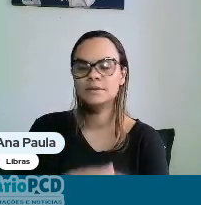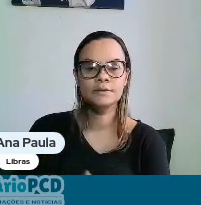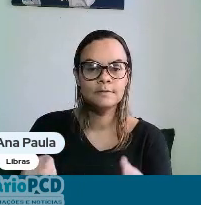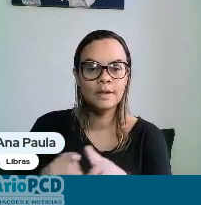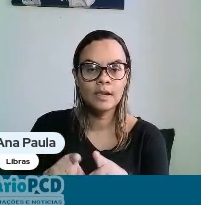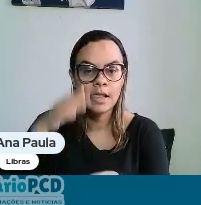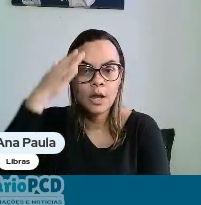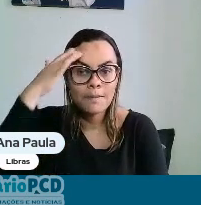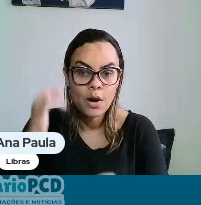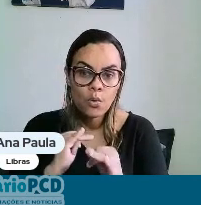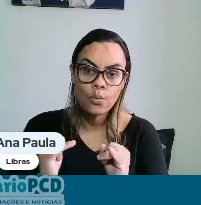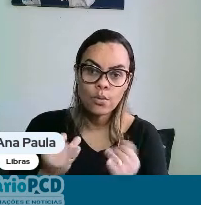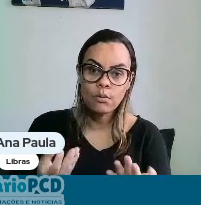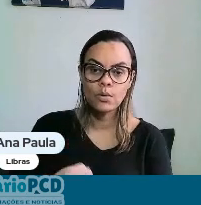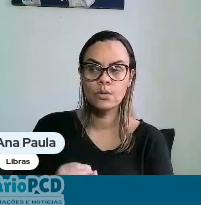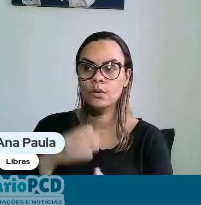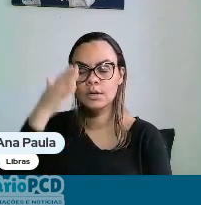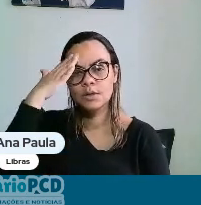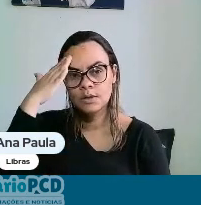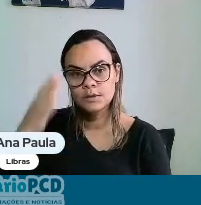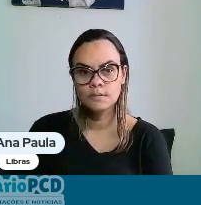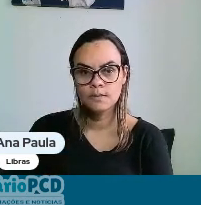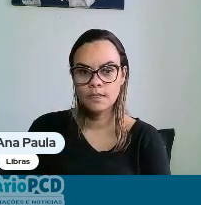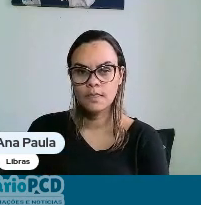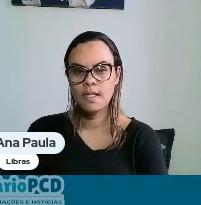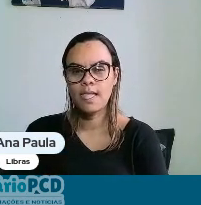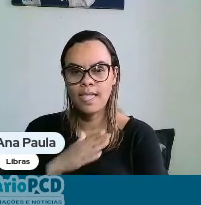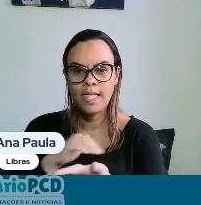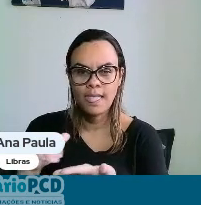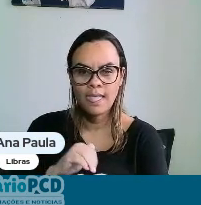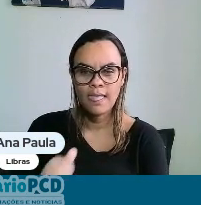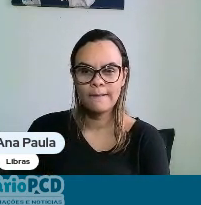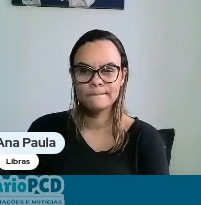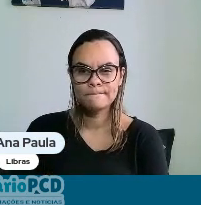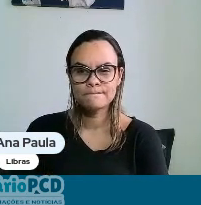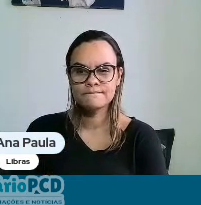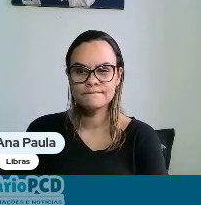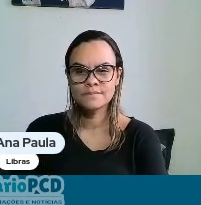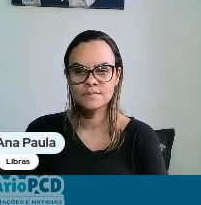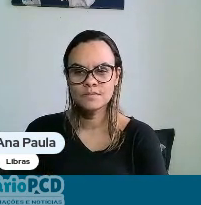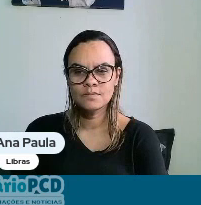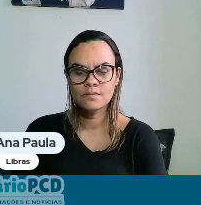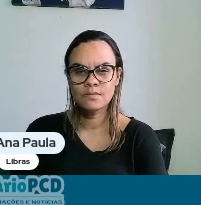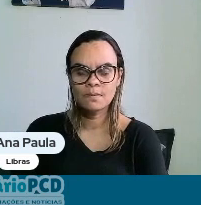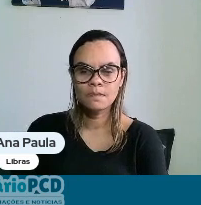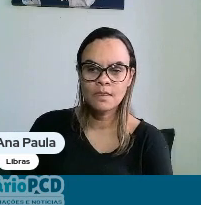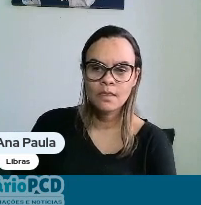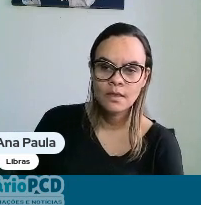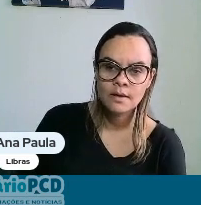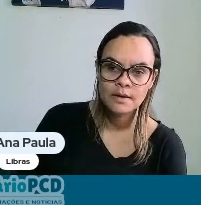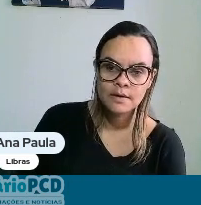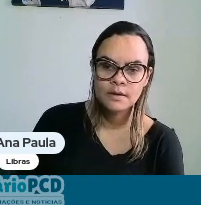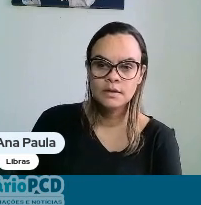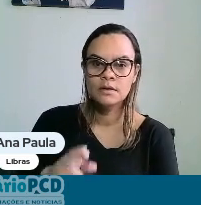o senhor é, sabem qual é o seu endereço, tudo isso o senhor colocou. O resultado está aberto. Se houver